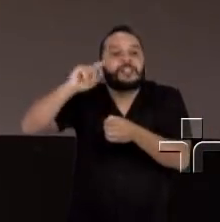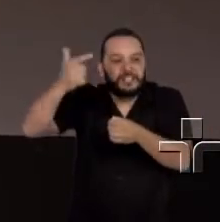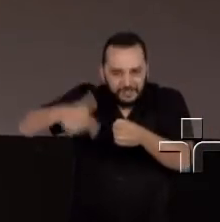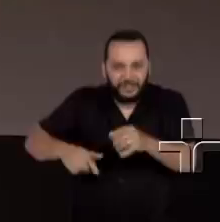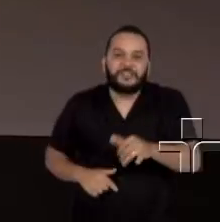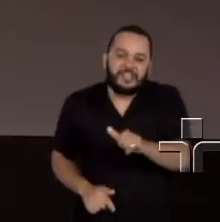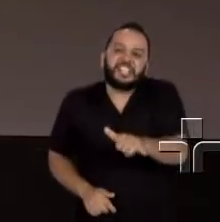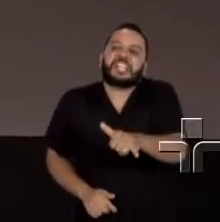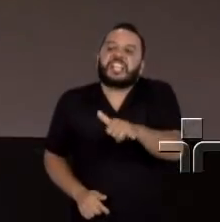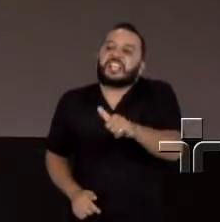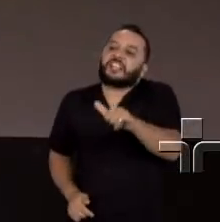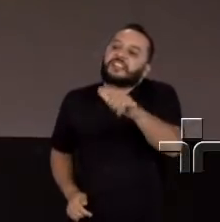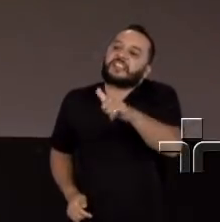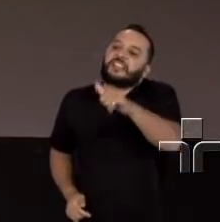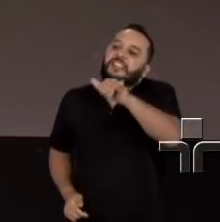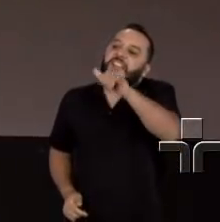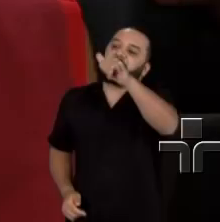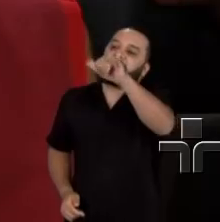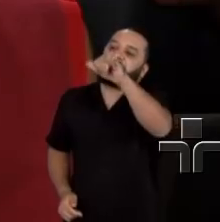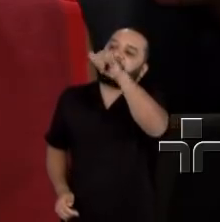vez.